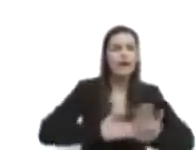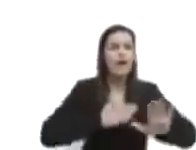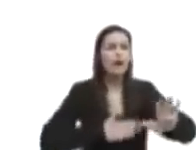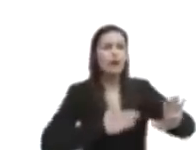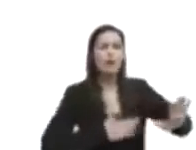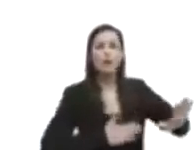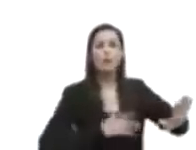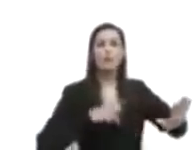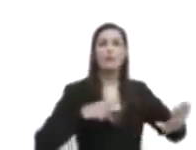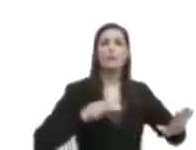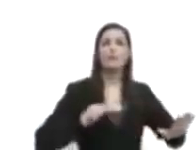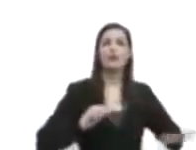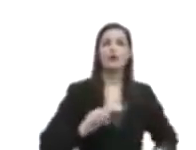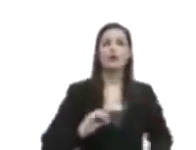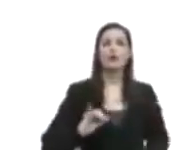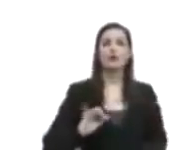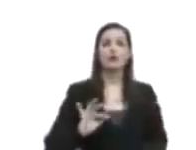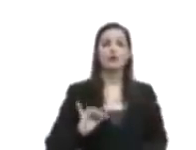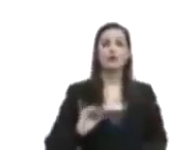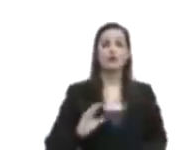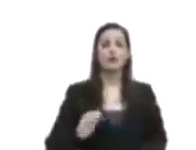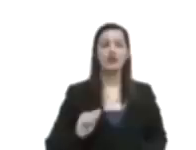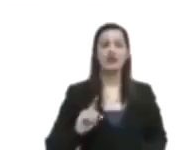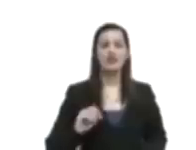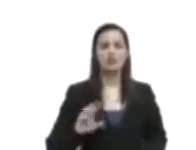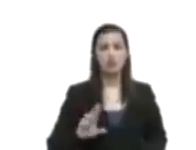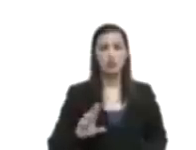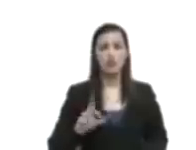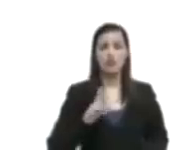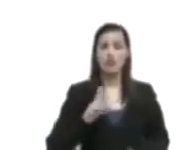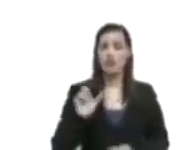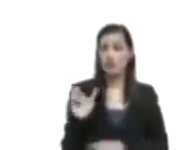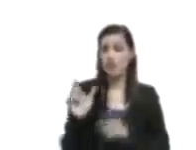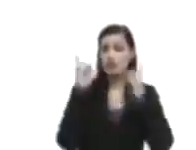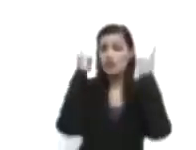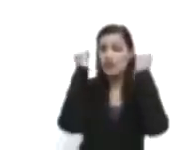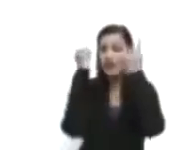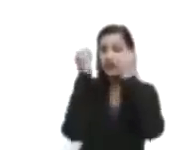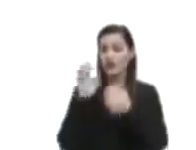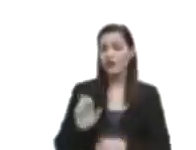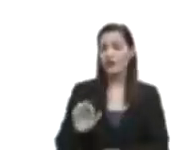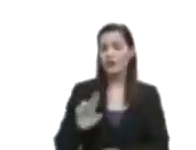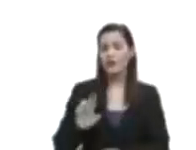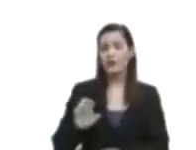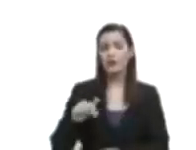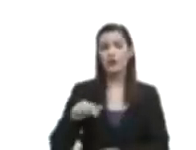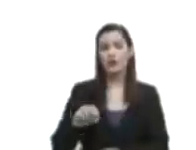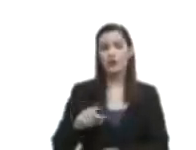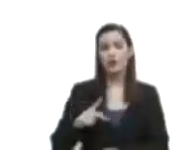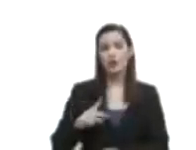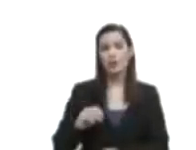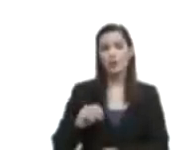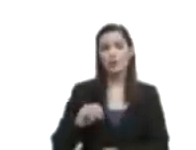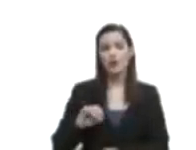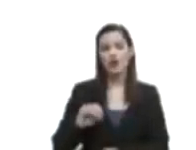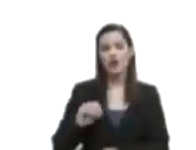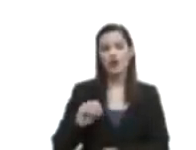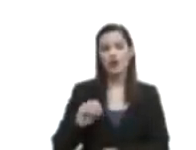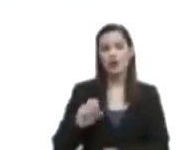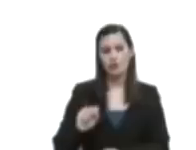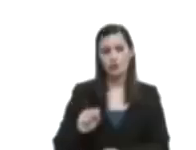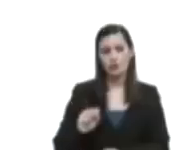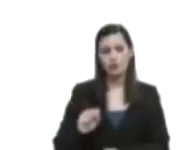Presta atenção, o grego aqui é eirenopoios, quer dizer o quê? Para